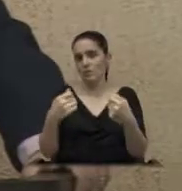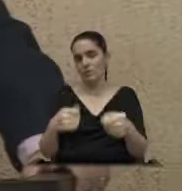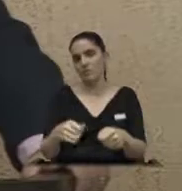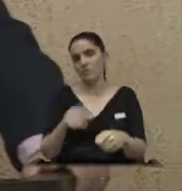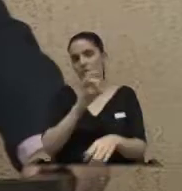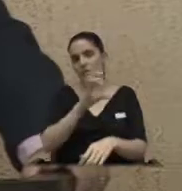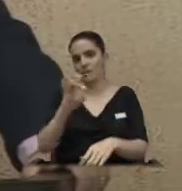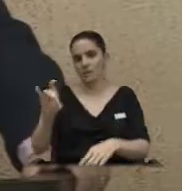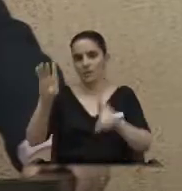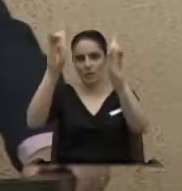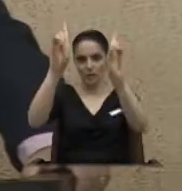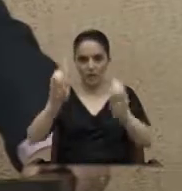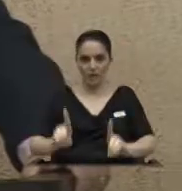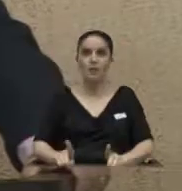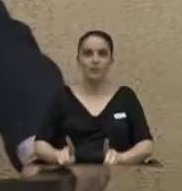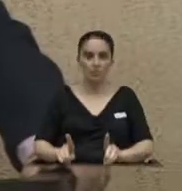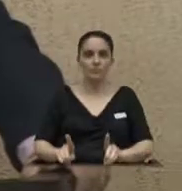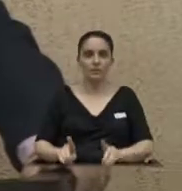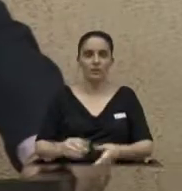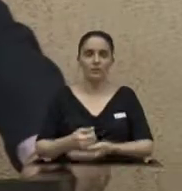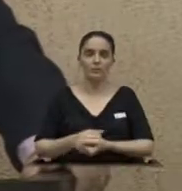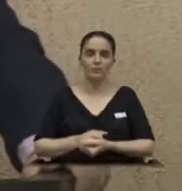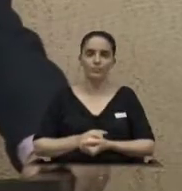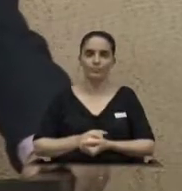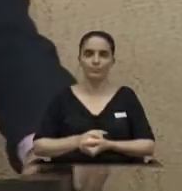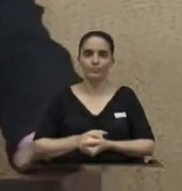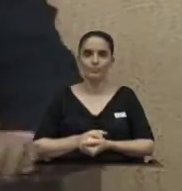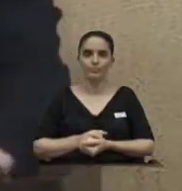de passagem que cada um precisaria.